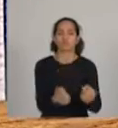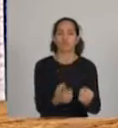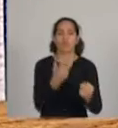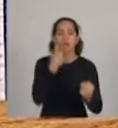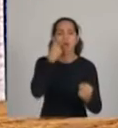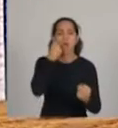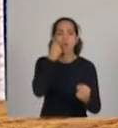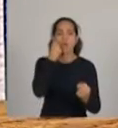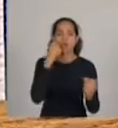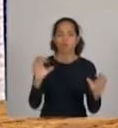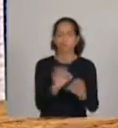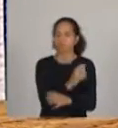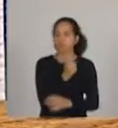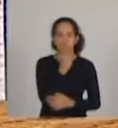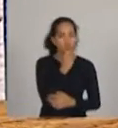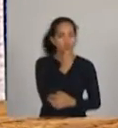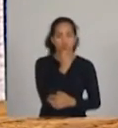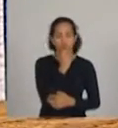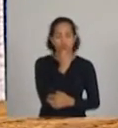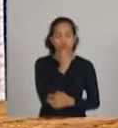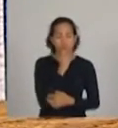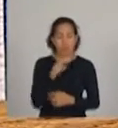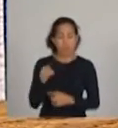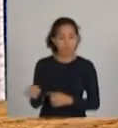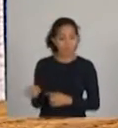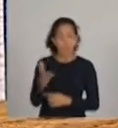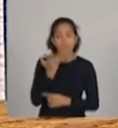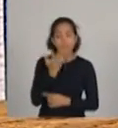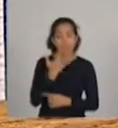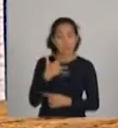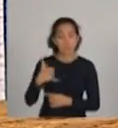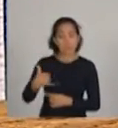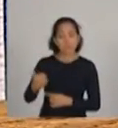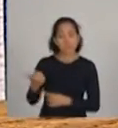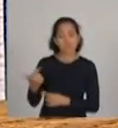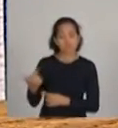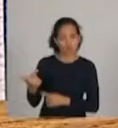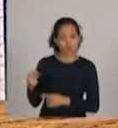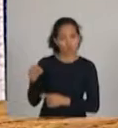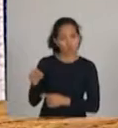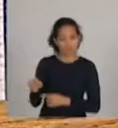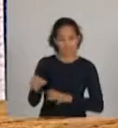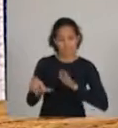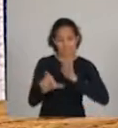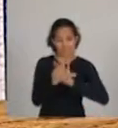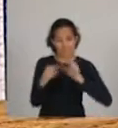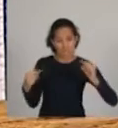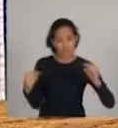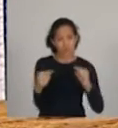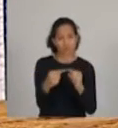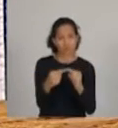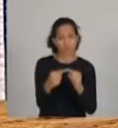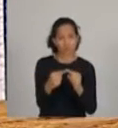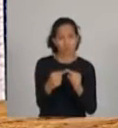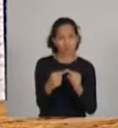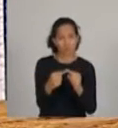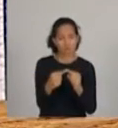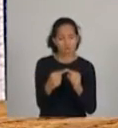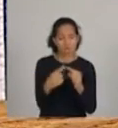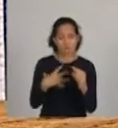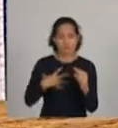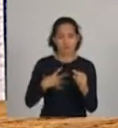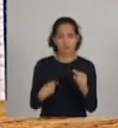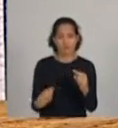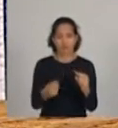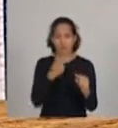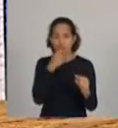concluído. Logo, essa criança ainda, legalmente, ainda não é filho dela. E,